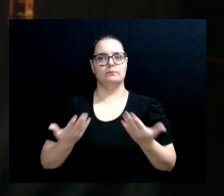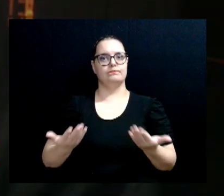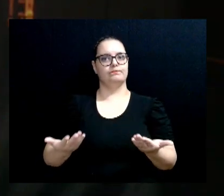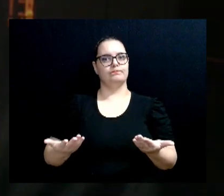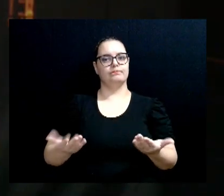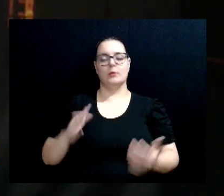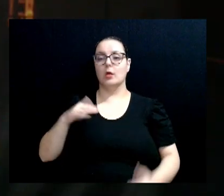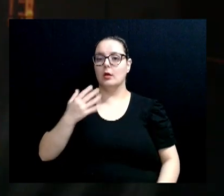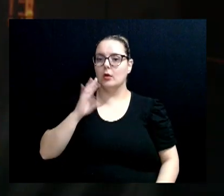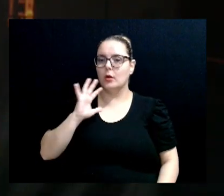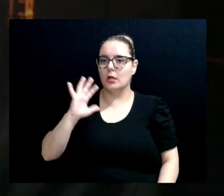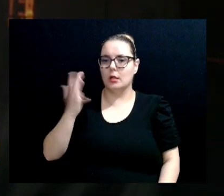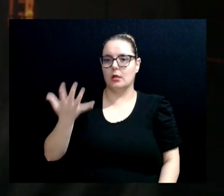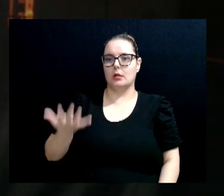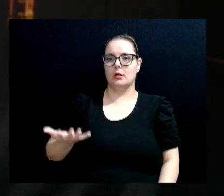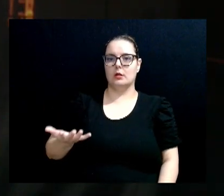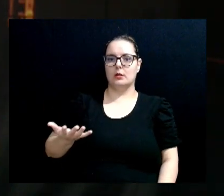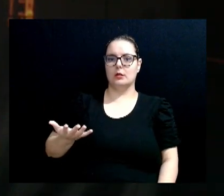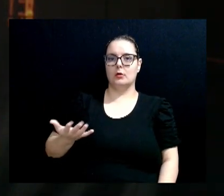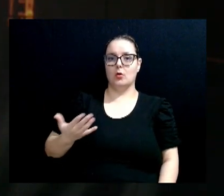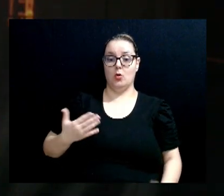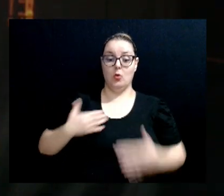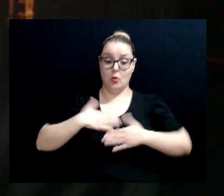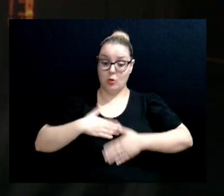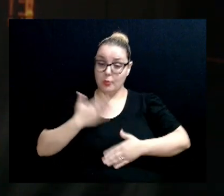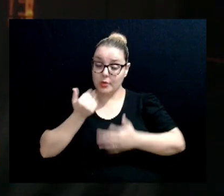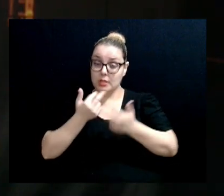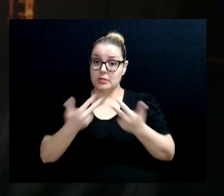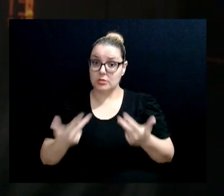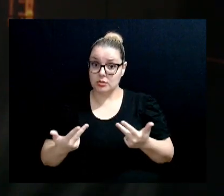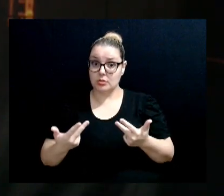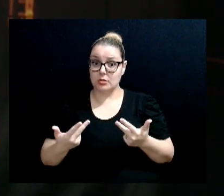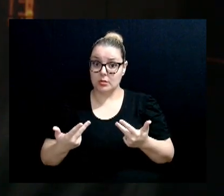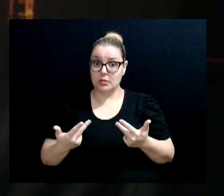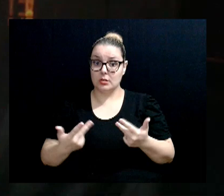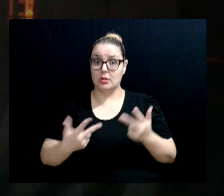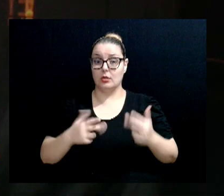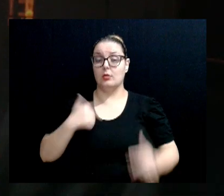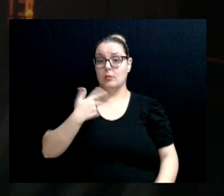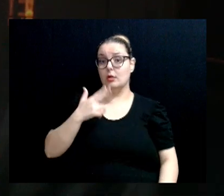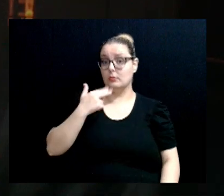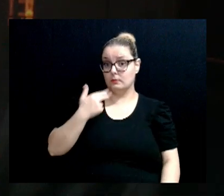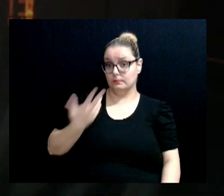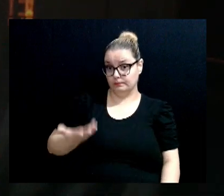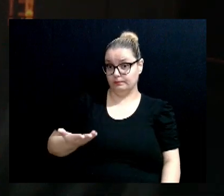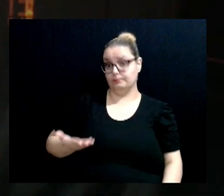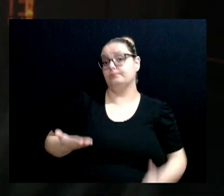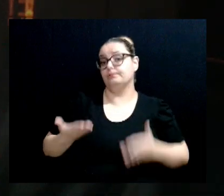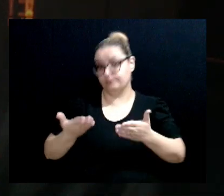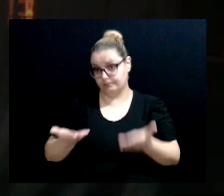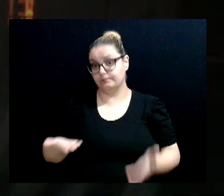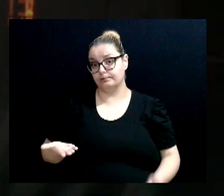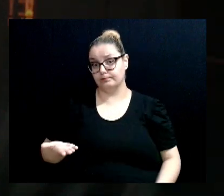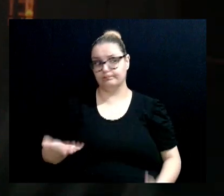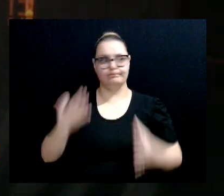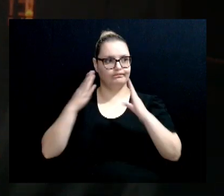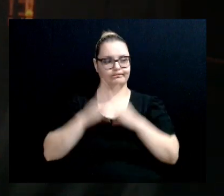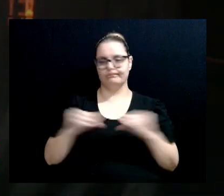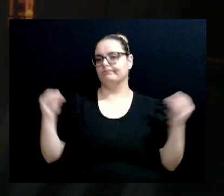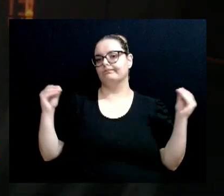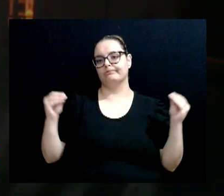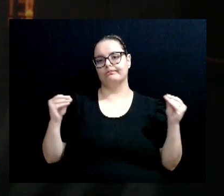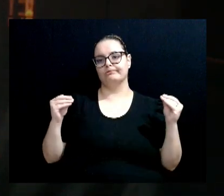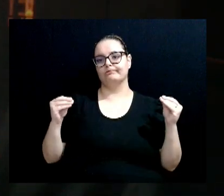acontece, o prazer de comer, como a nossa nutricionista trouxe, ele desaparece. E ele dá lugar